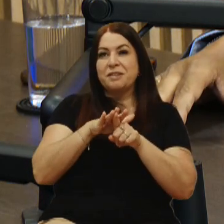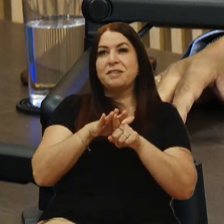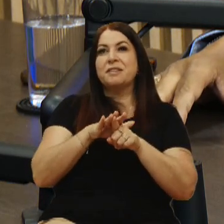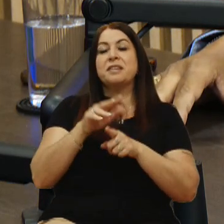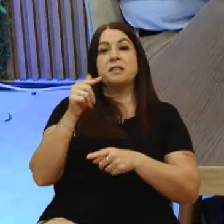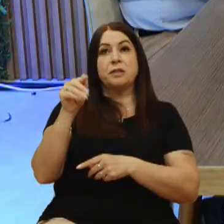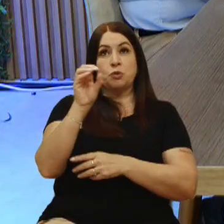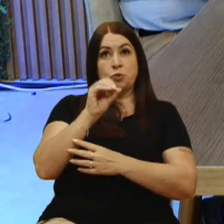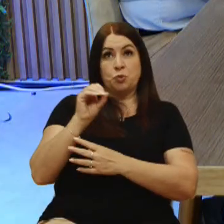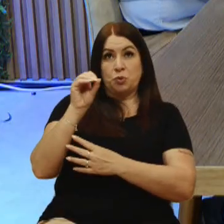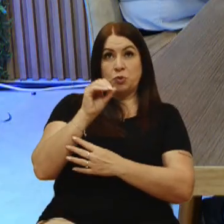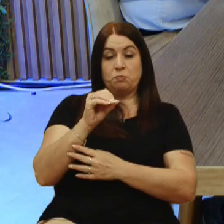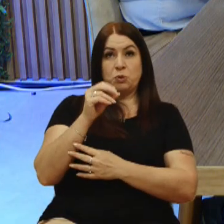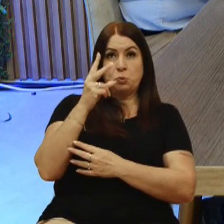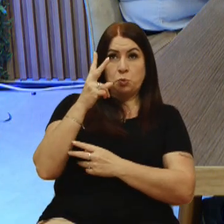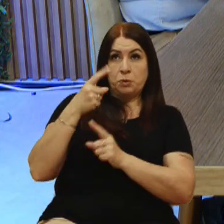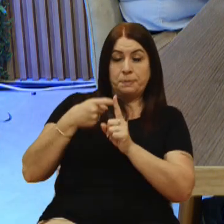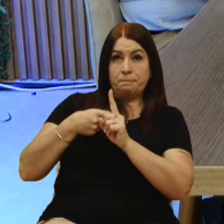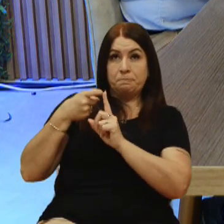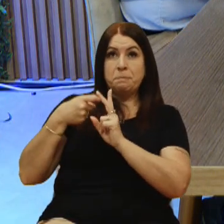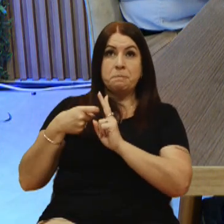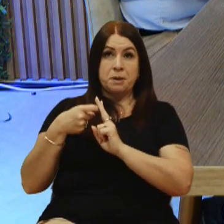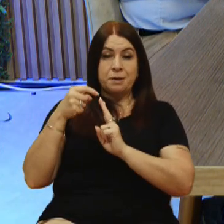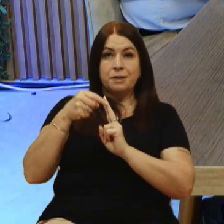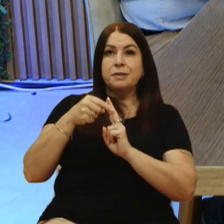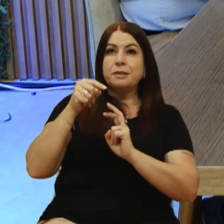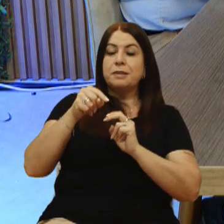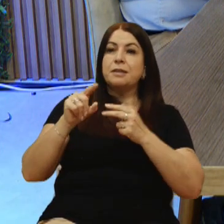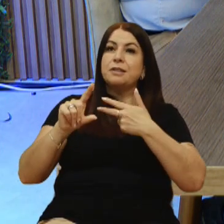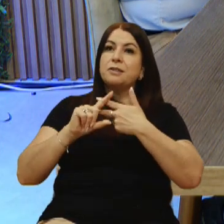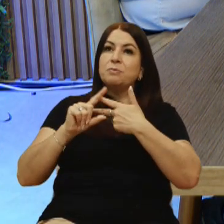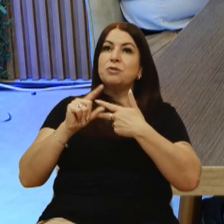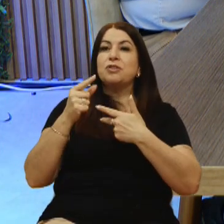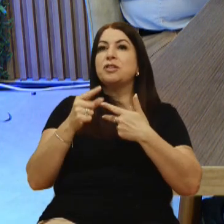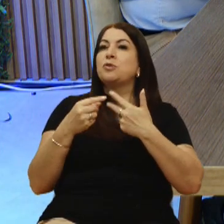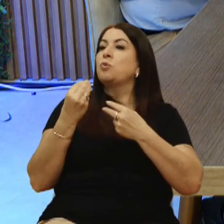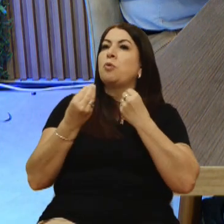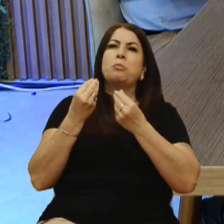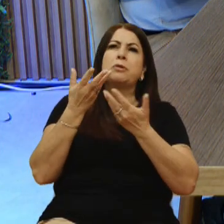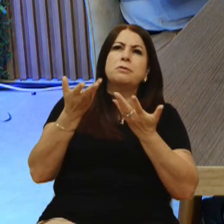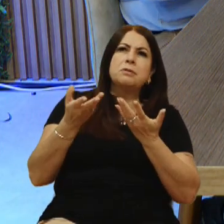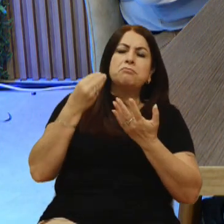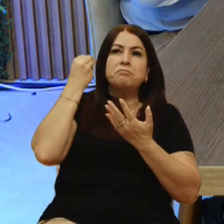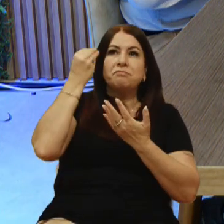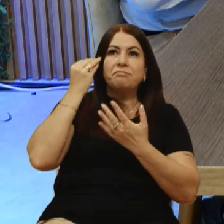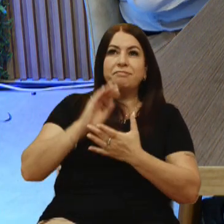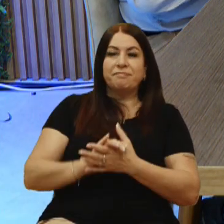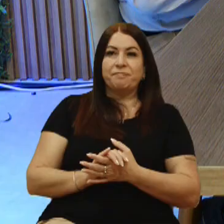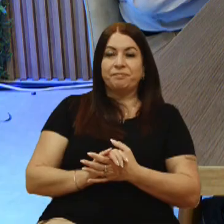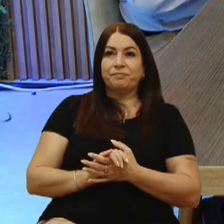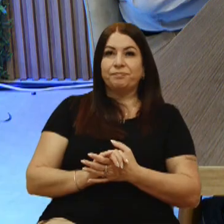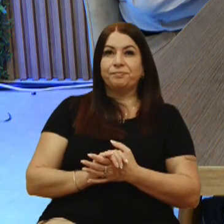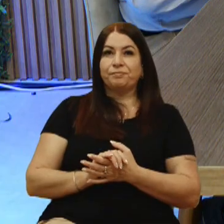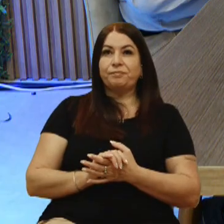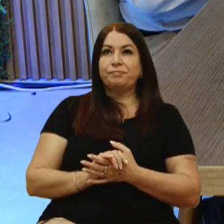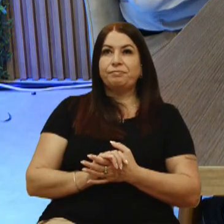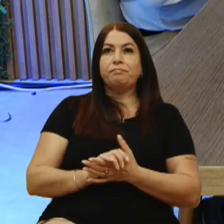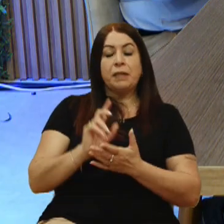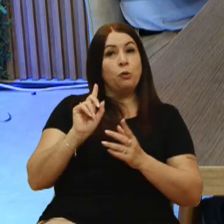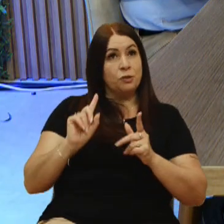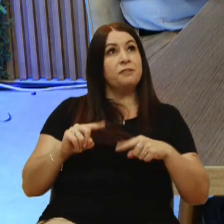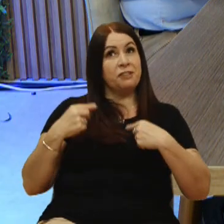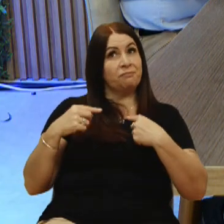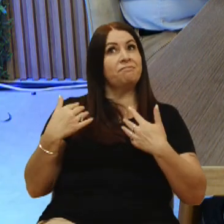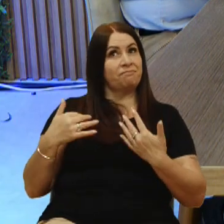de outubro, são 2 meses, né, aqui no Legislativo Caxiense, como é que está sendo essa experiência? É um desafio,